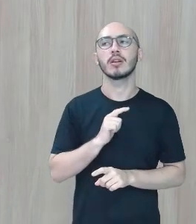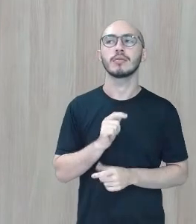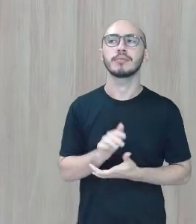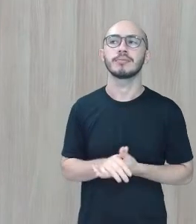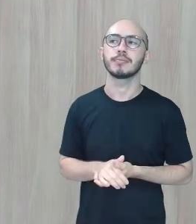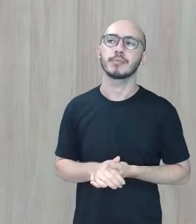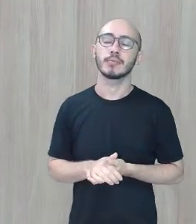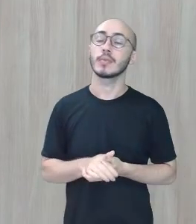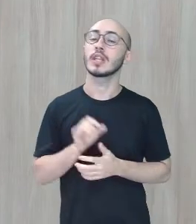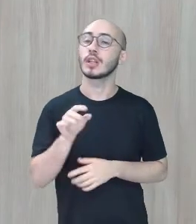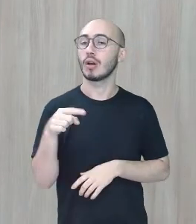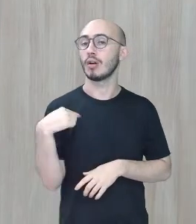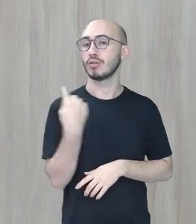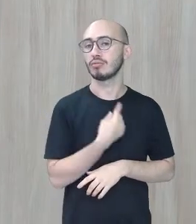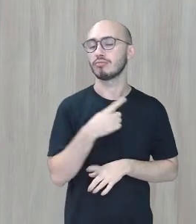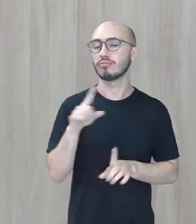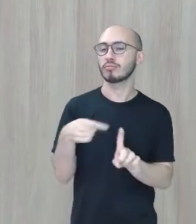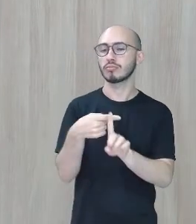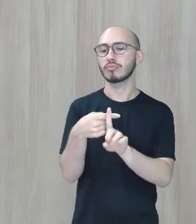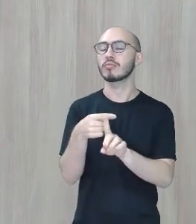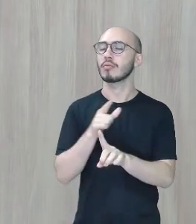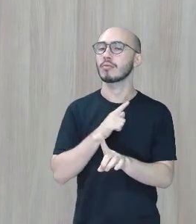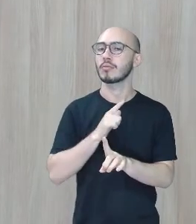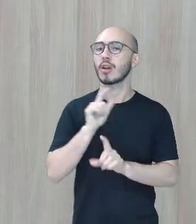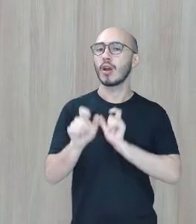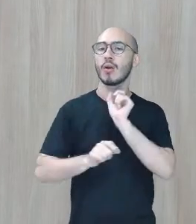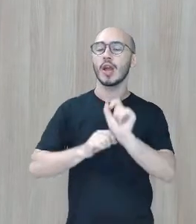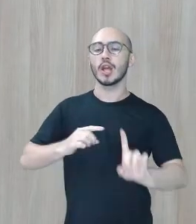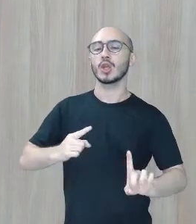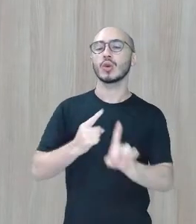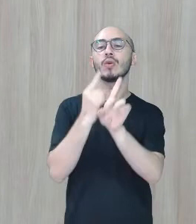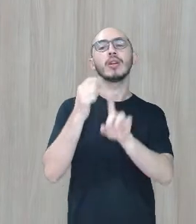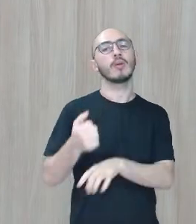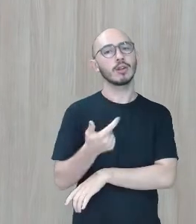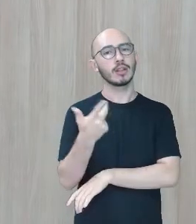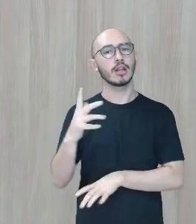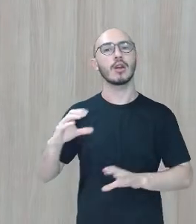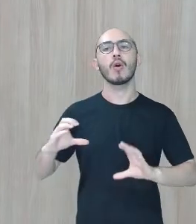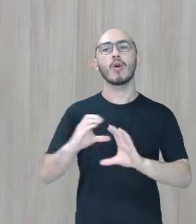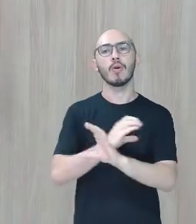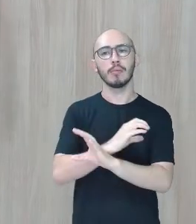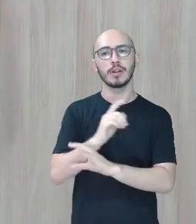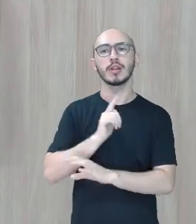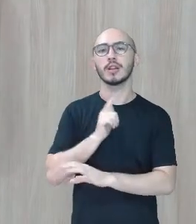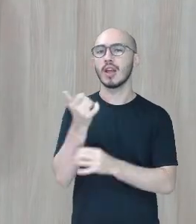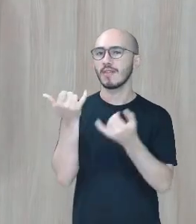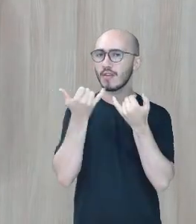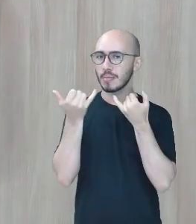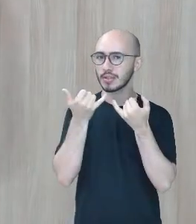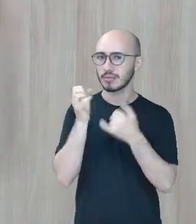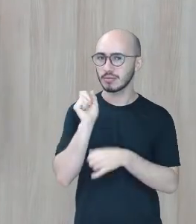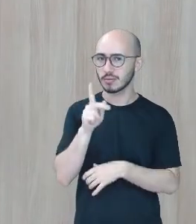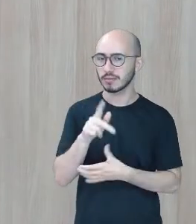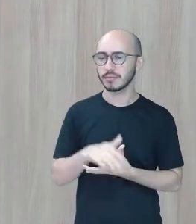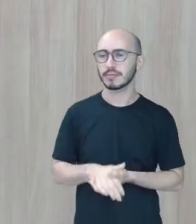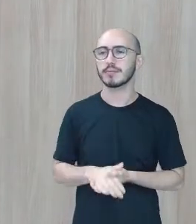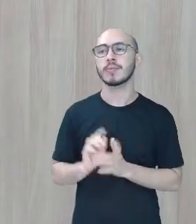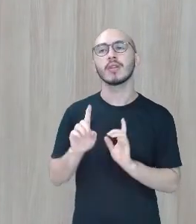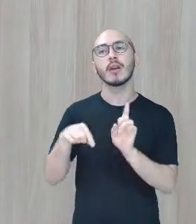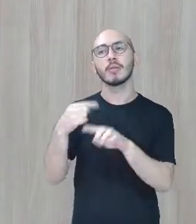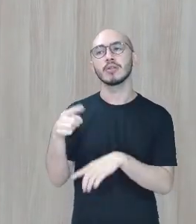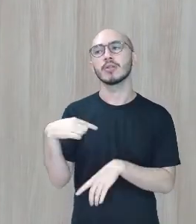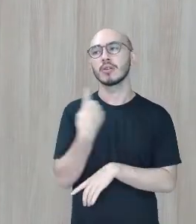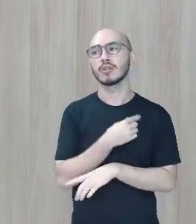gente soma essa frequência, a gente encontra o número total aí de dados, tá joia? Depois a